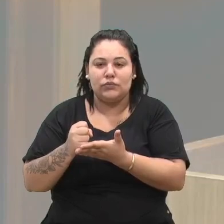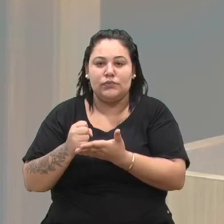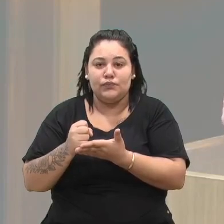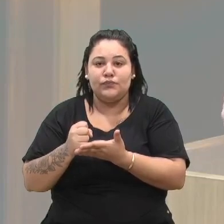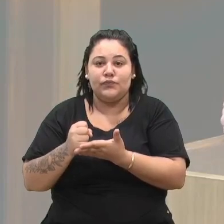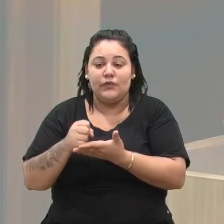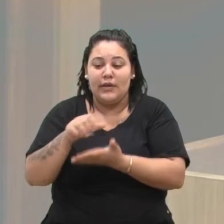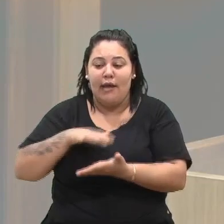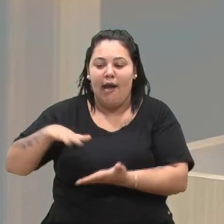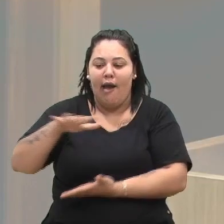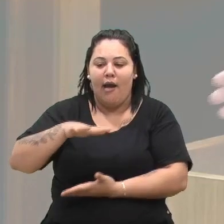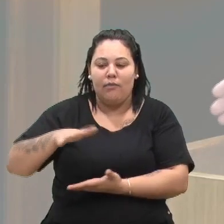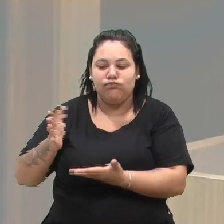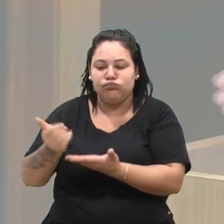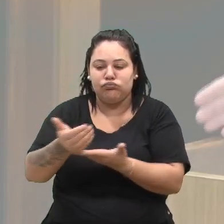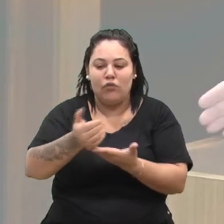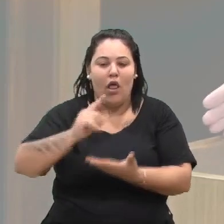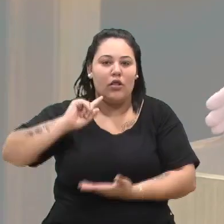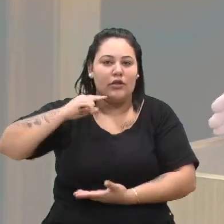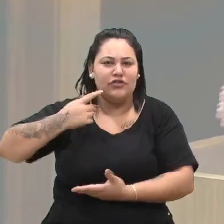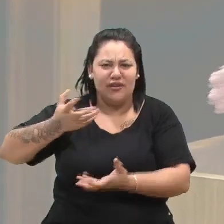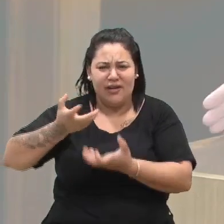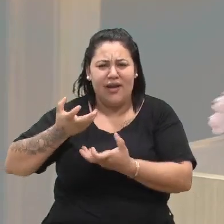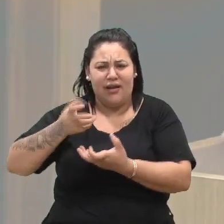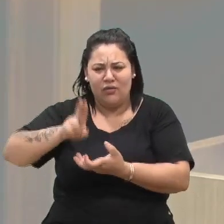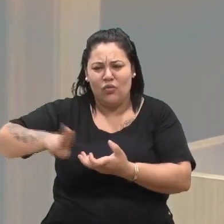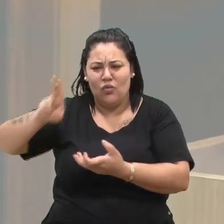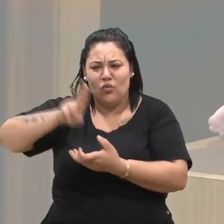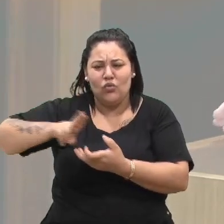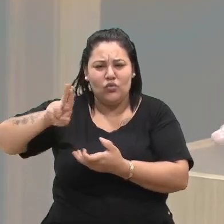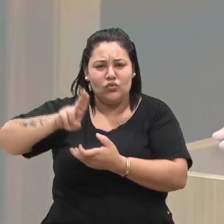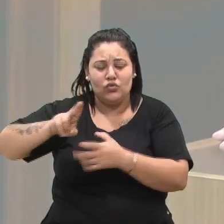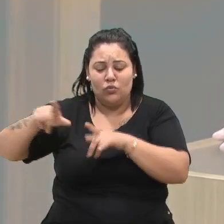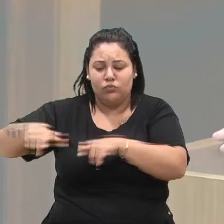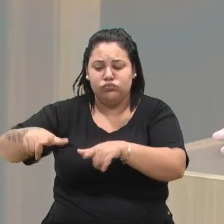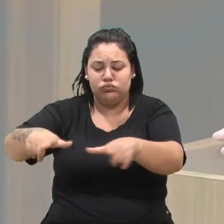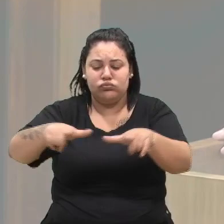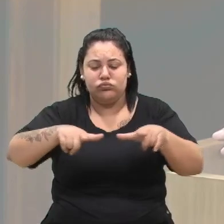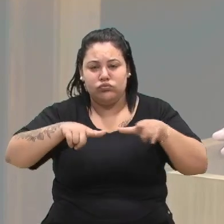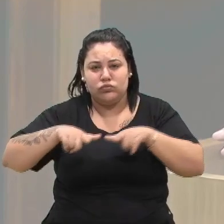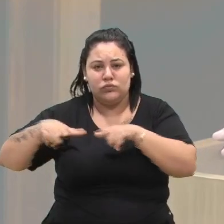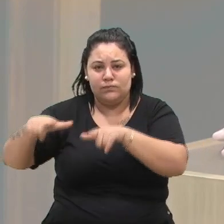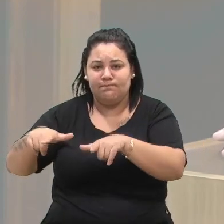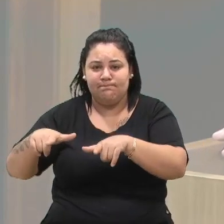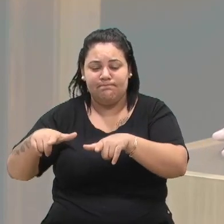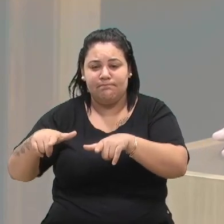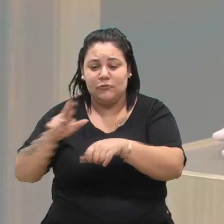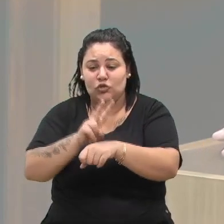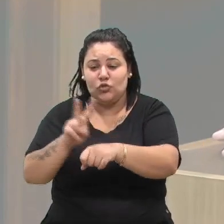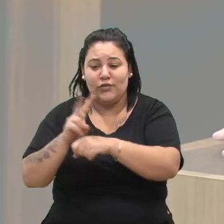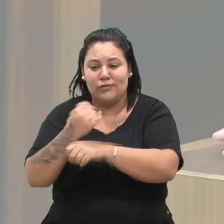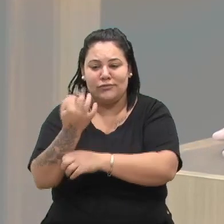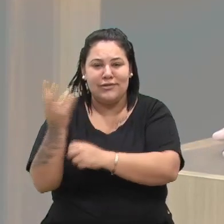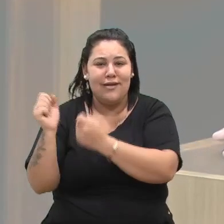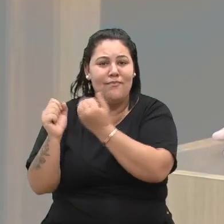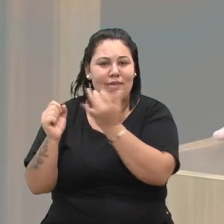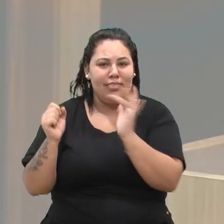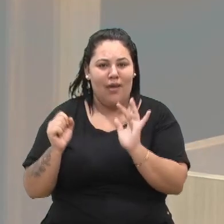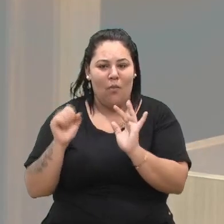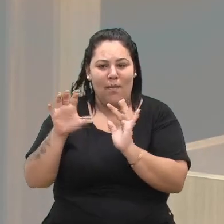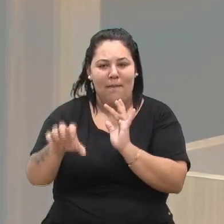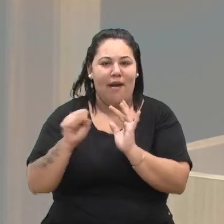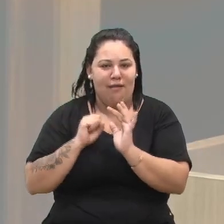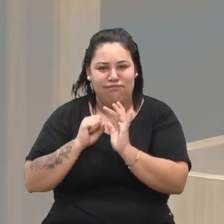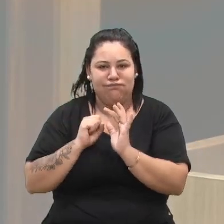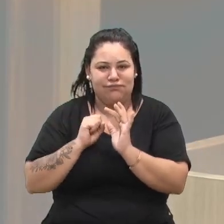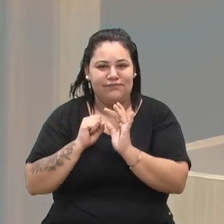buscam influenciar o uso e a ocupação de solo em áreas de preservação ambiental. Então, a gente tem